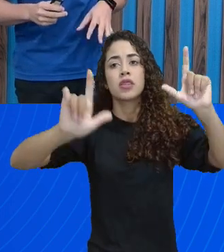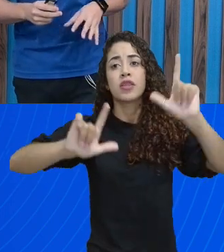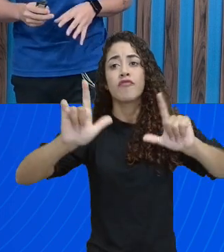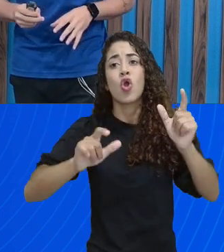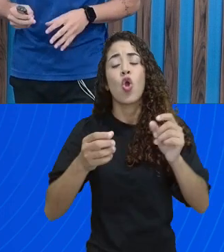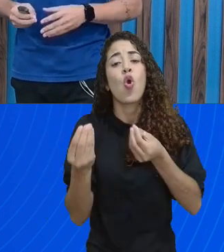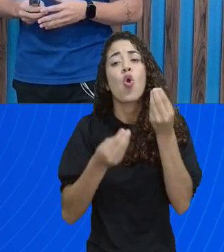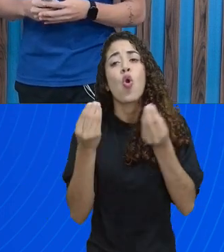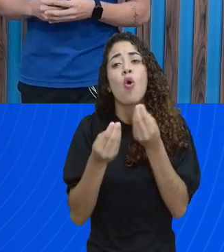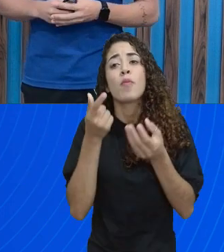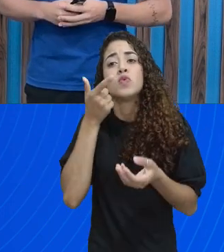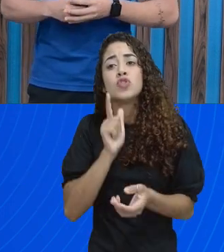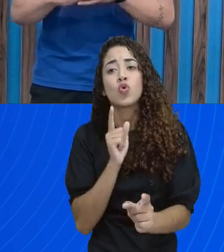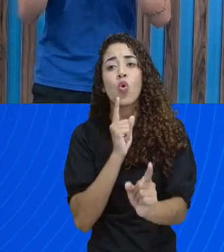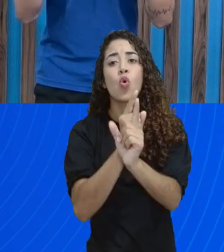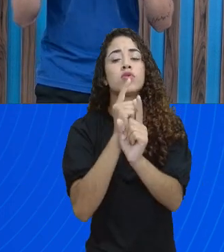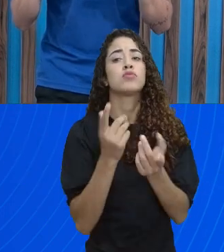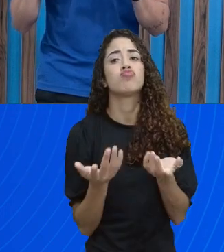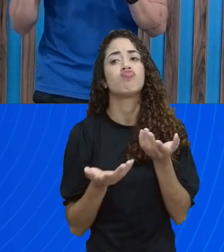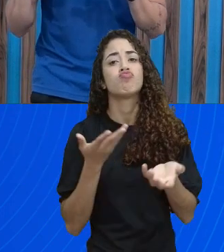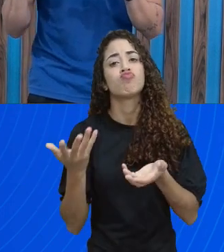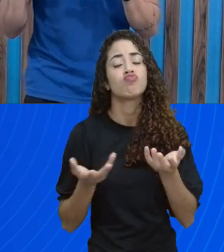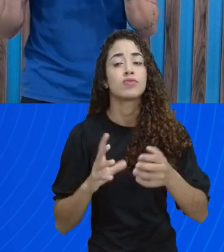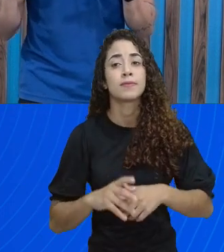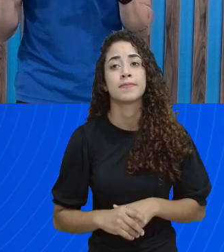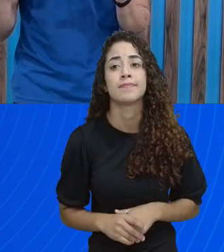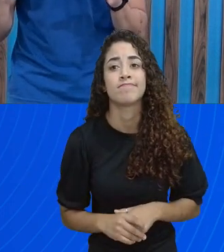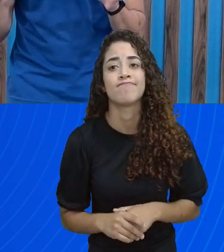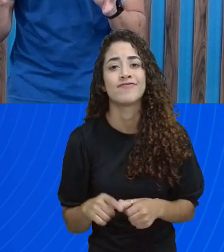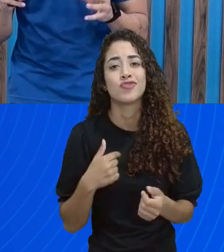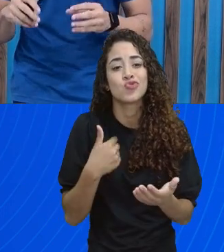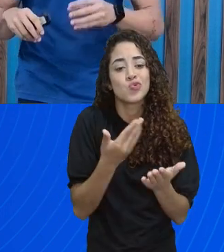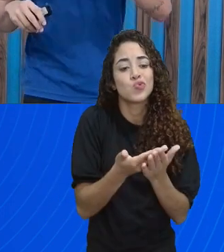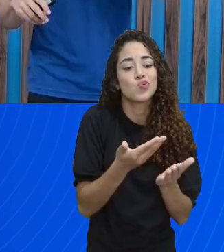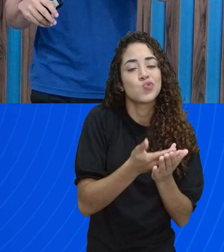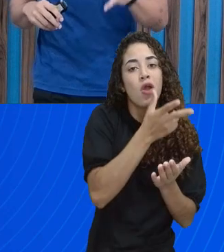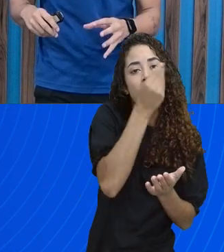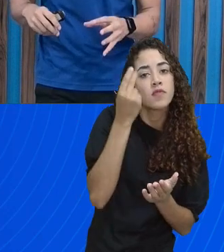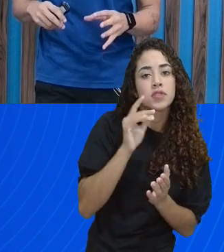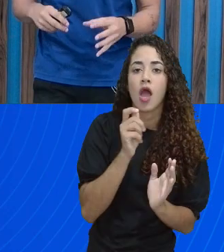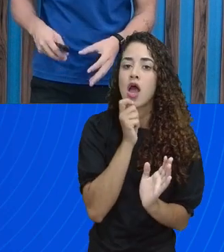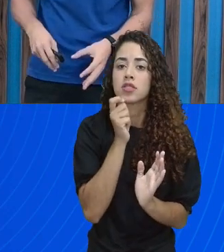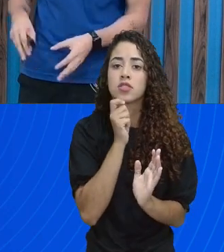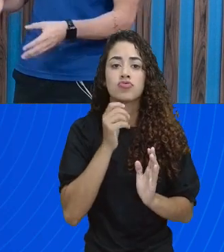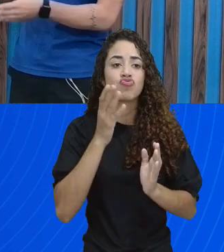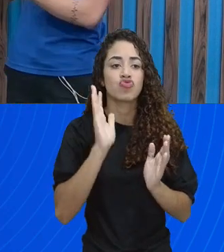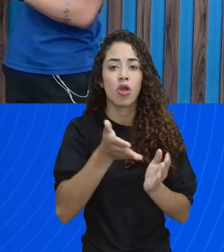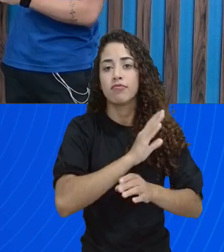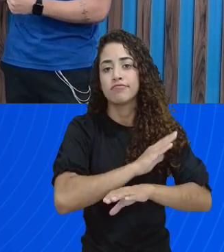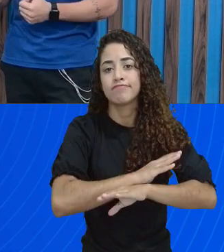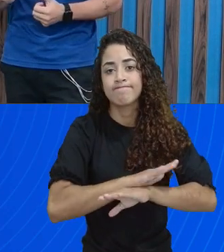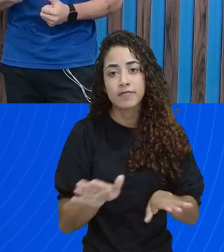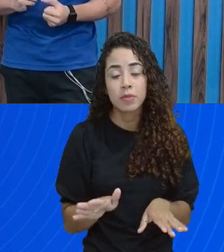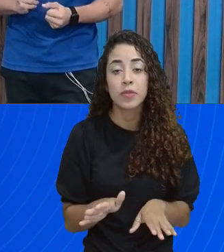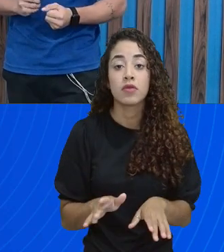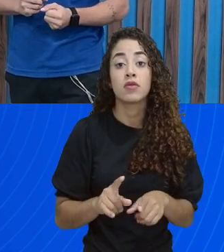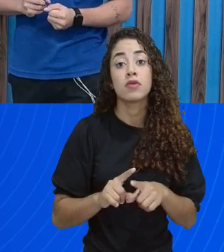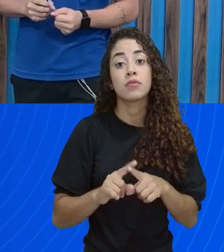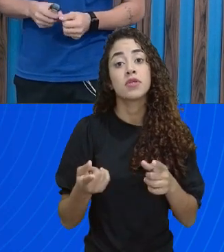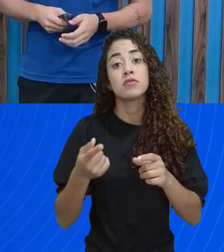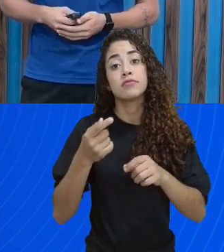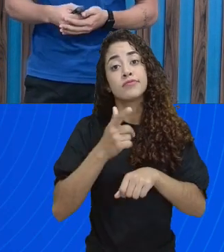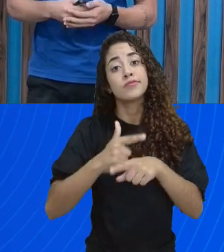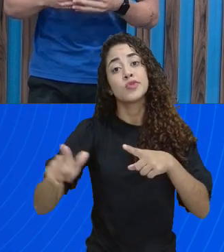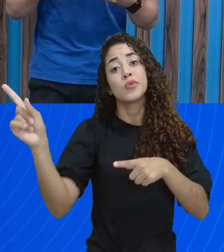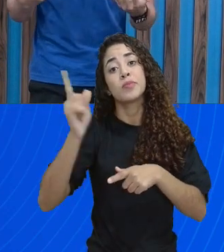baixar isso aí não, né? Já não sou mais estudante da rede, não tem problema. Nós temos aí o canal do YouTube,